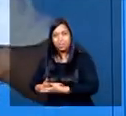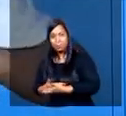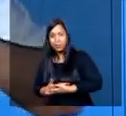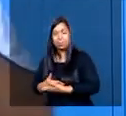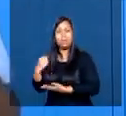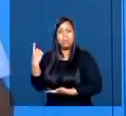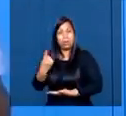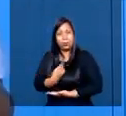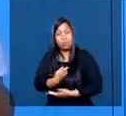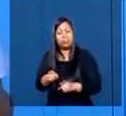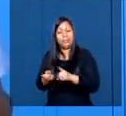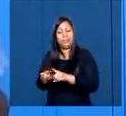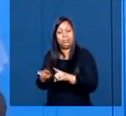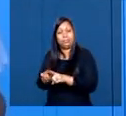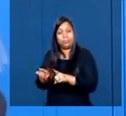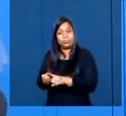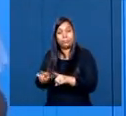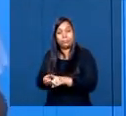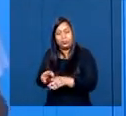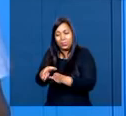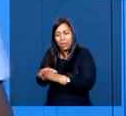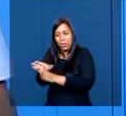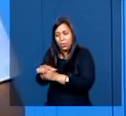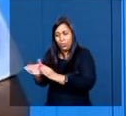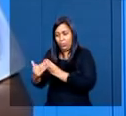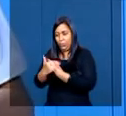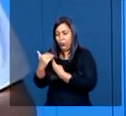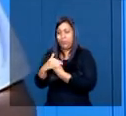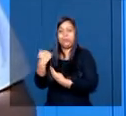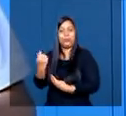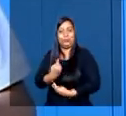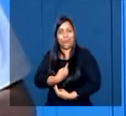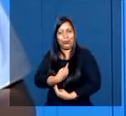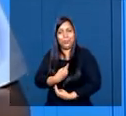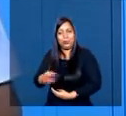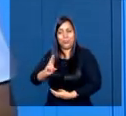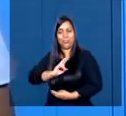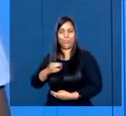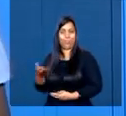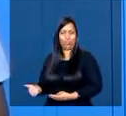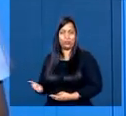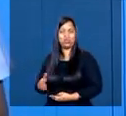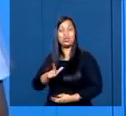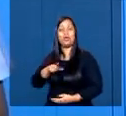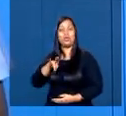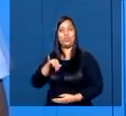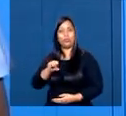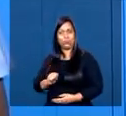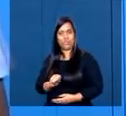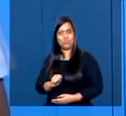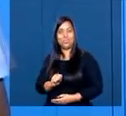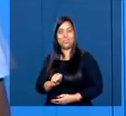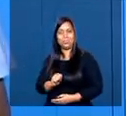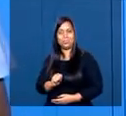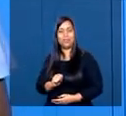na interferência de estar orientando a gente nos resultados com esses bebês, que é o Luiz Tadeu Pessuto. O Luiz Tadeu é um psicanalista da